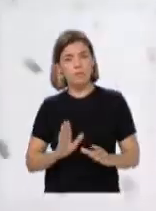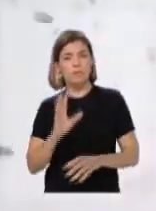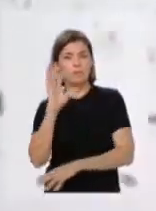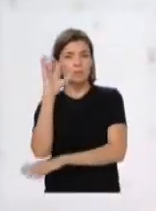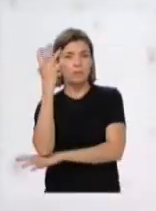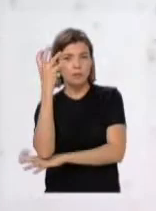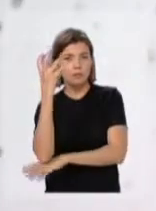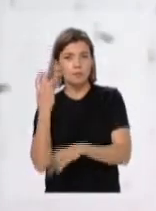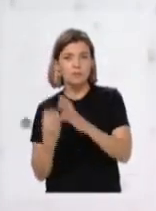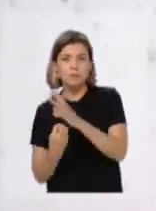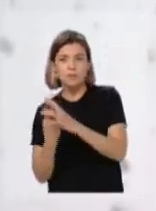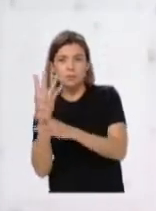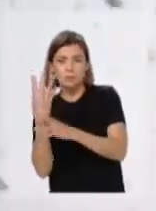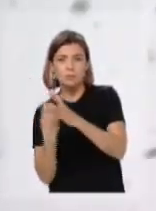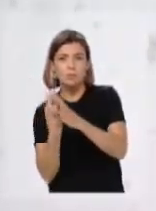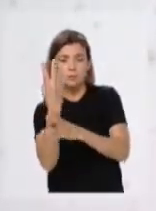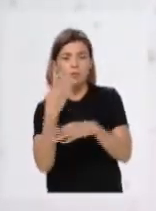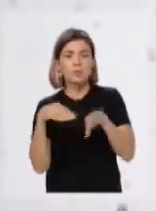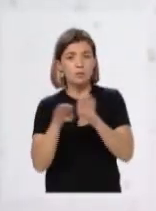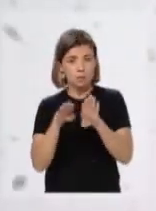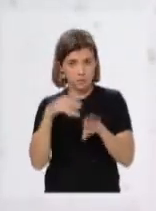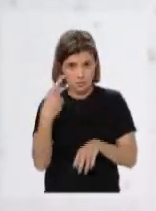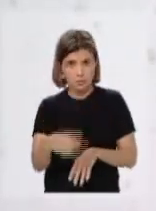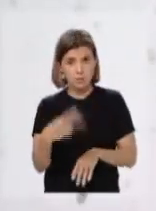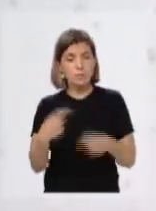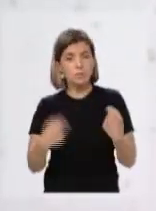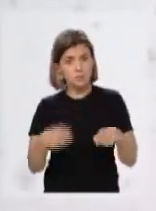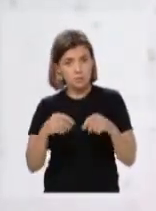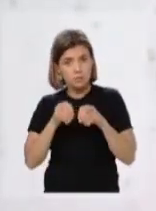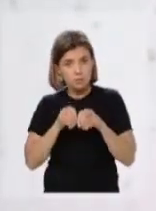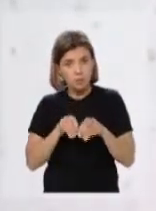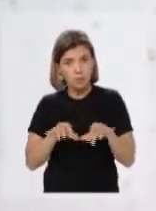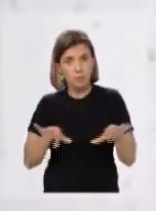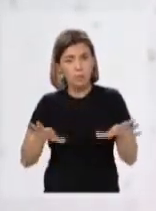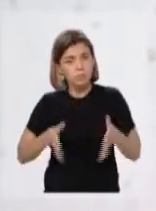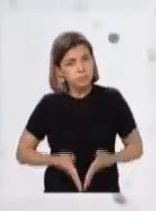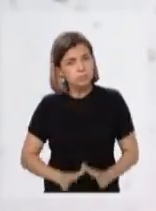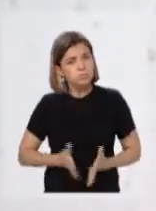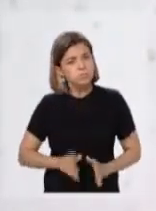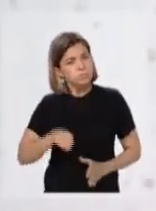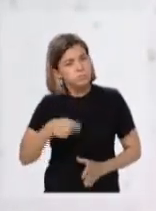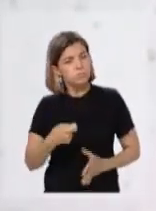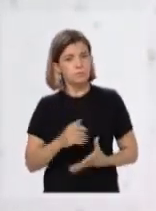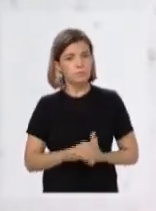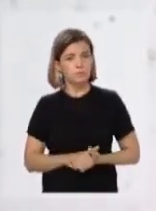Assim como as plantas e os animais, os micro-organismos também precisam se reproduzir.